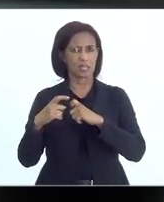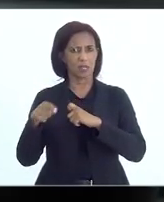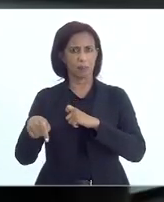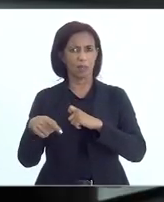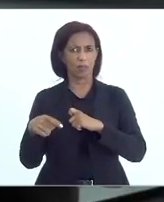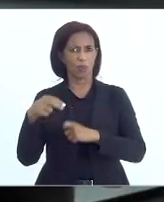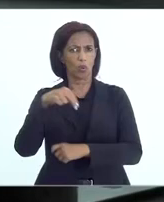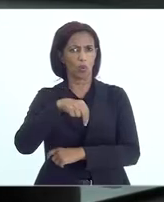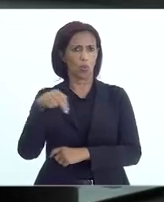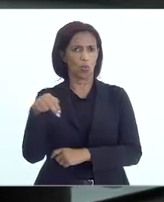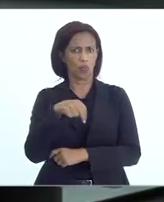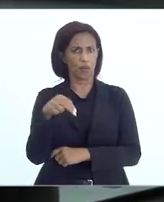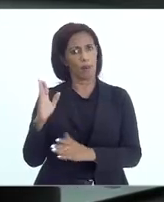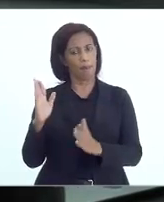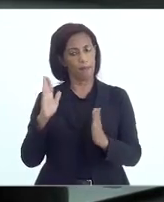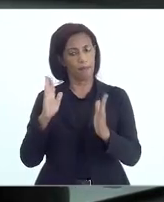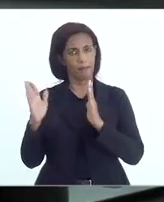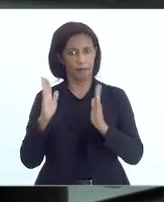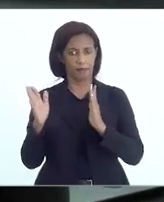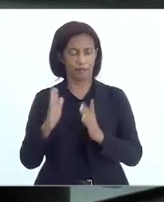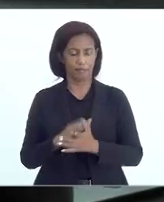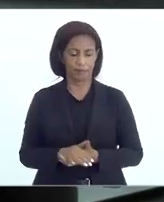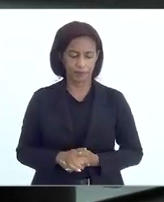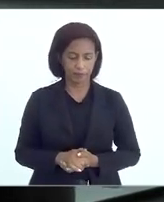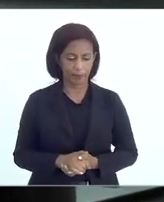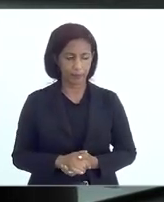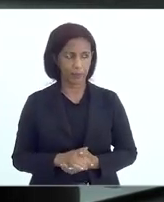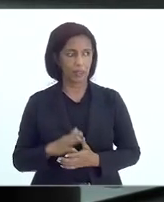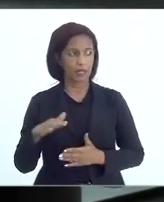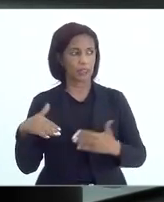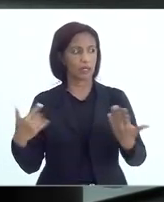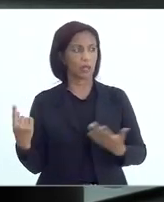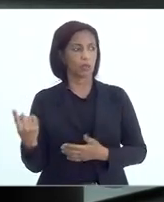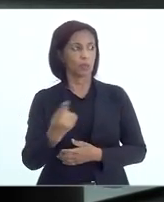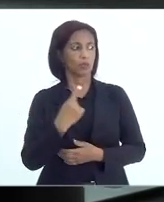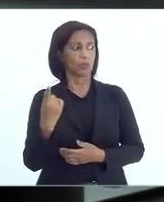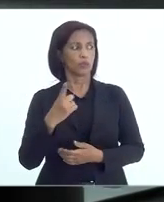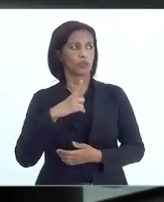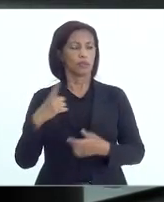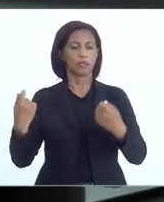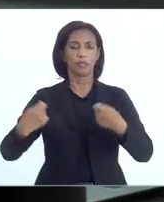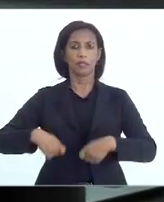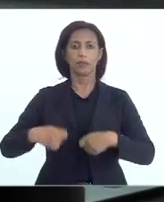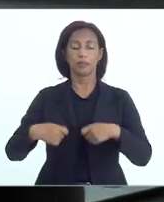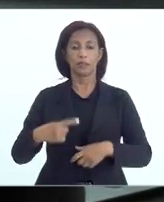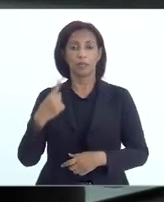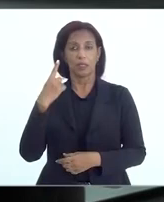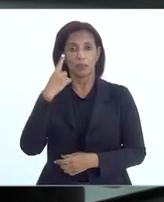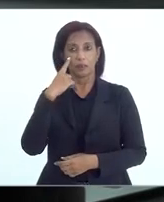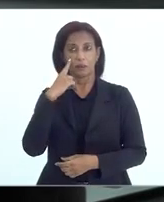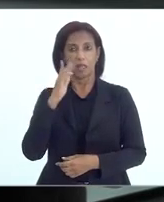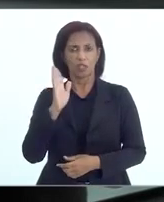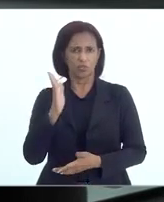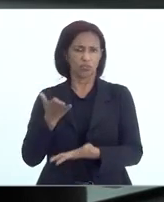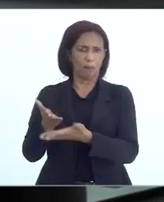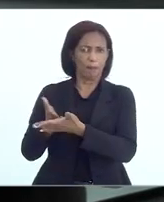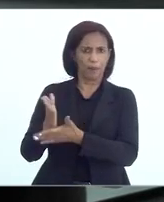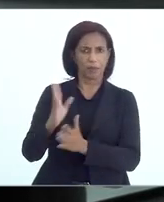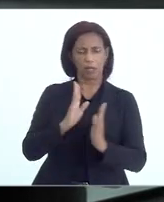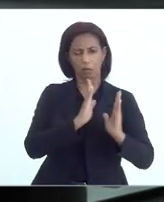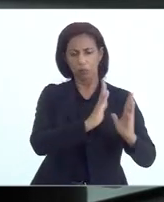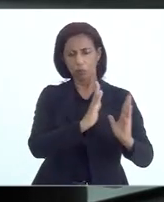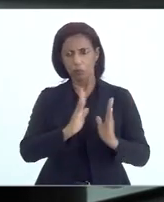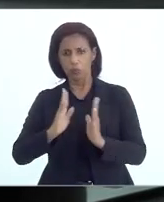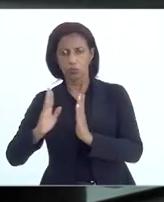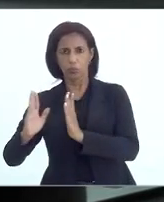novembro agora é uma previsão tá então nós teríamos a necessidade para atender acho que já passaram